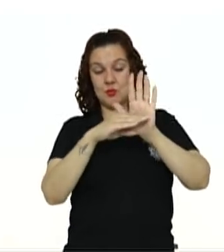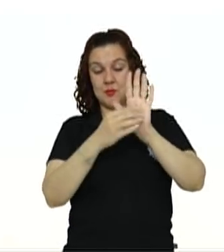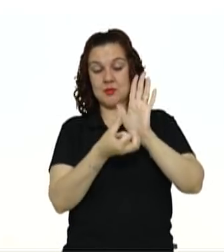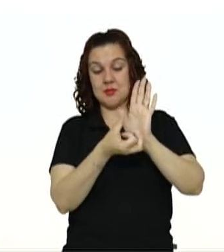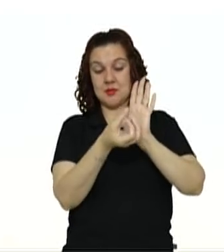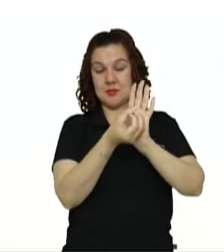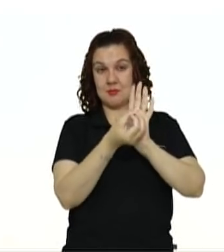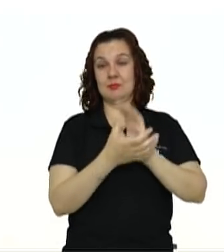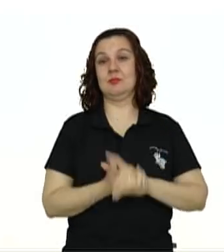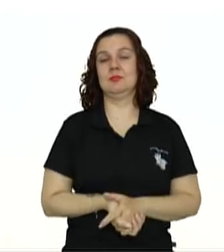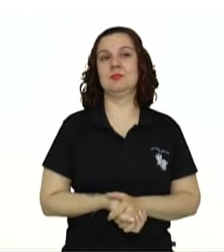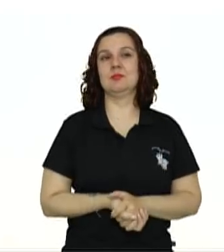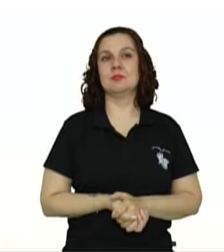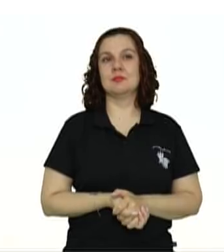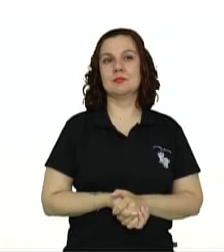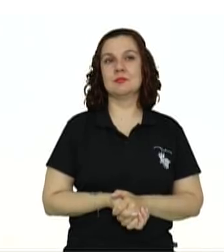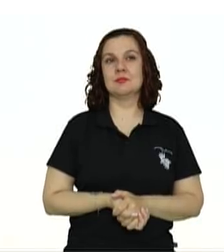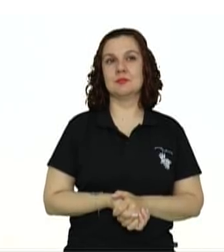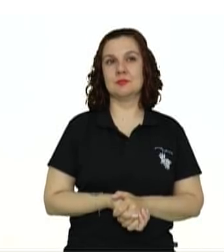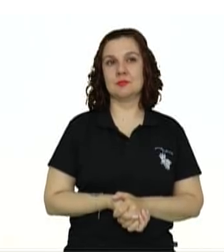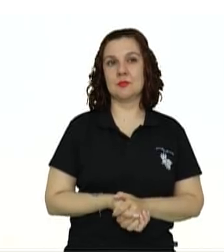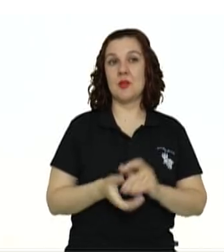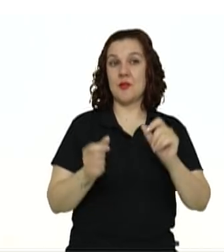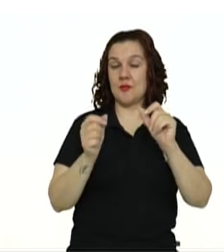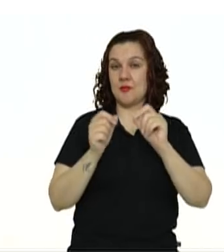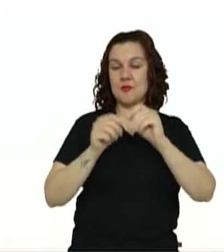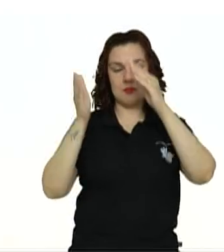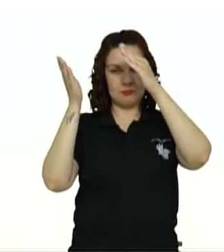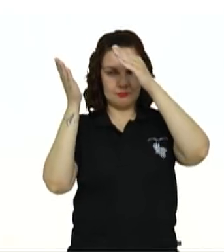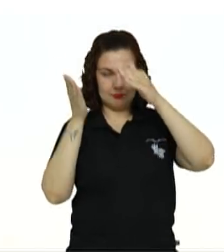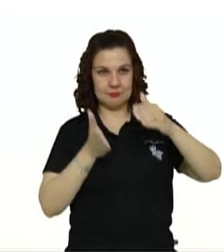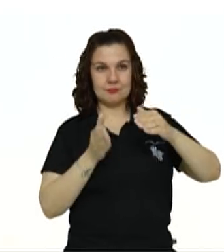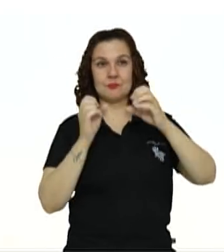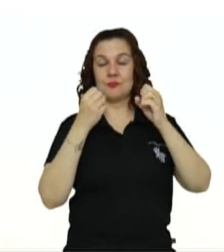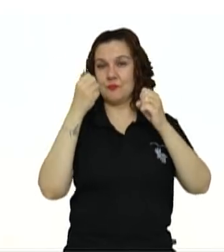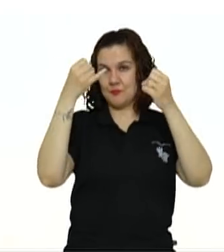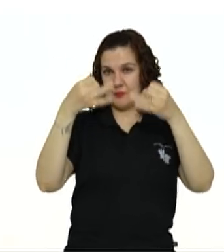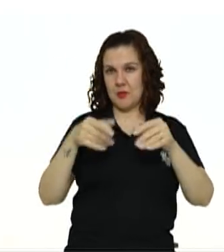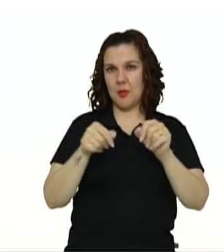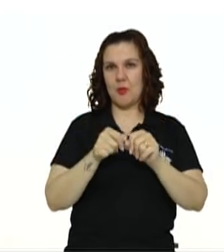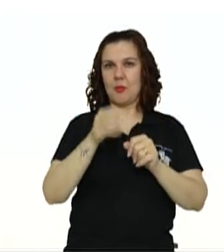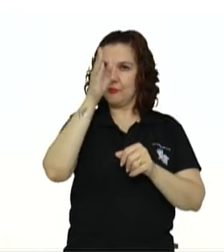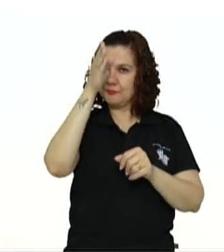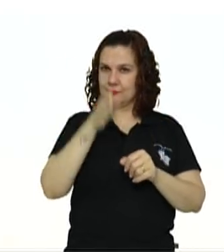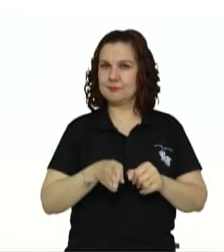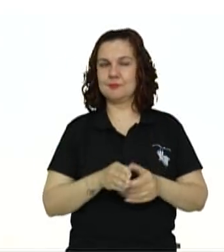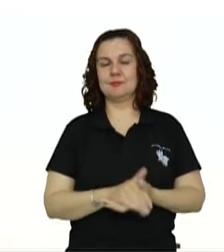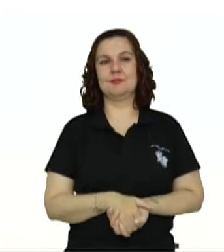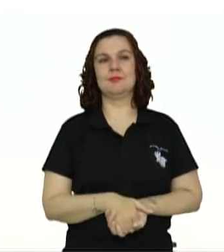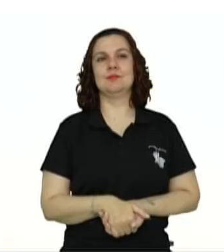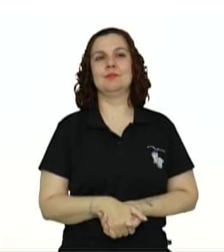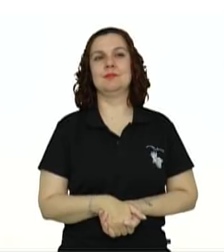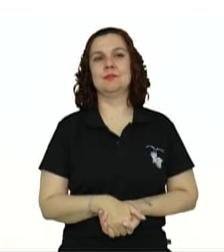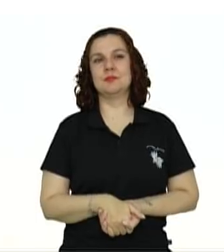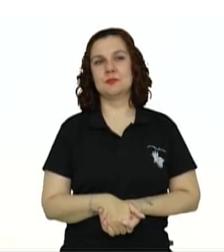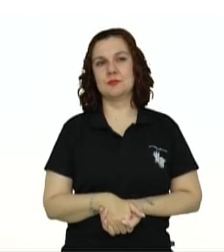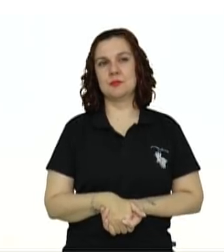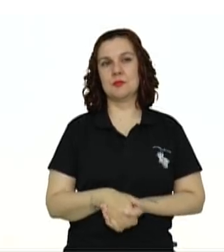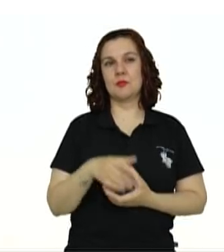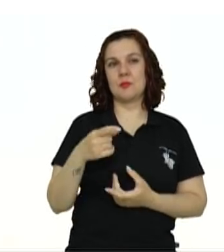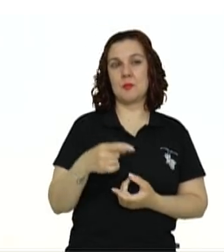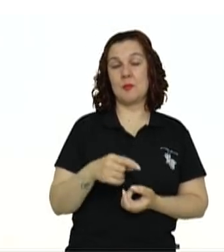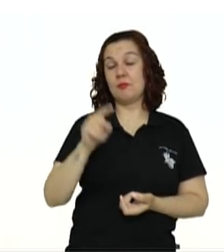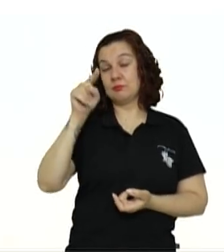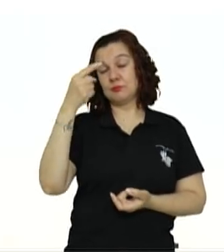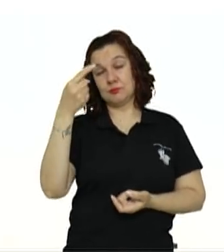né? E aí, fiz aquela simplificação aqui, né? Fatorei o 2x mais 40. Simplifiquei